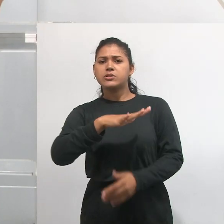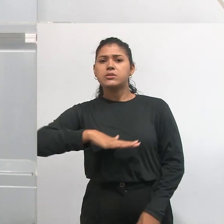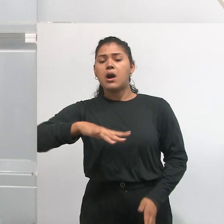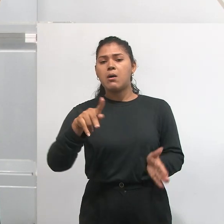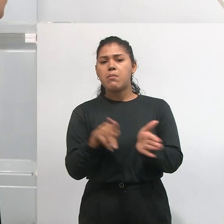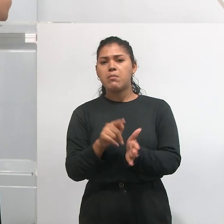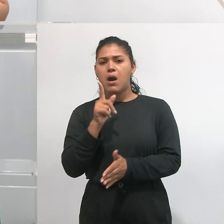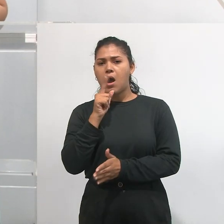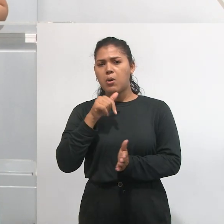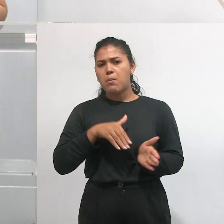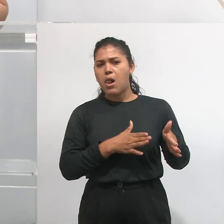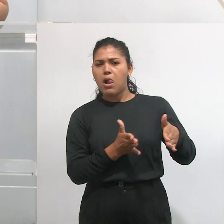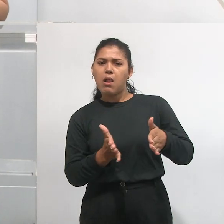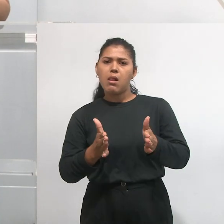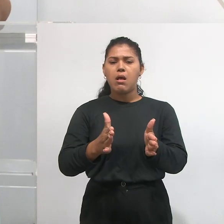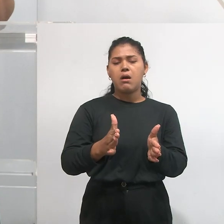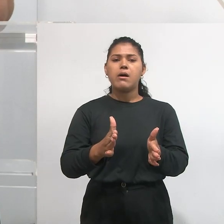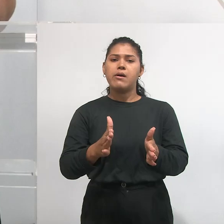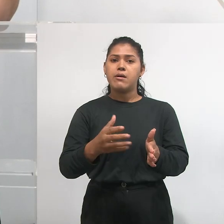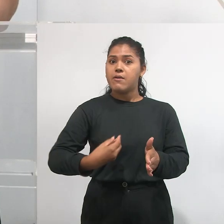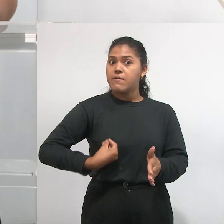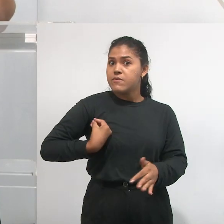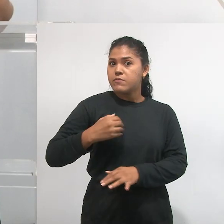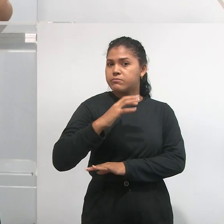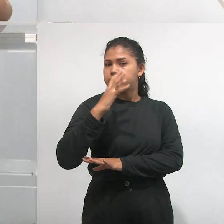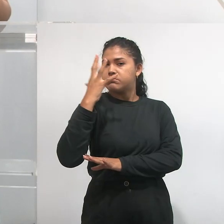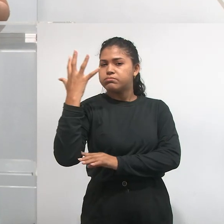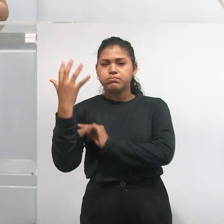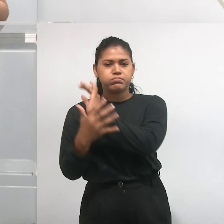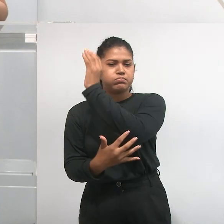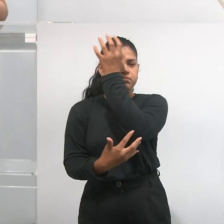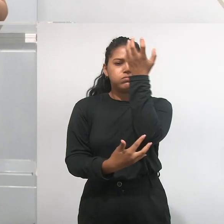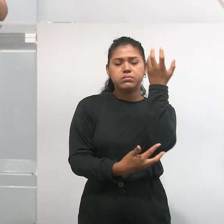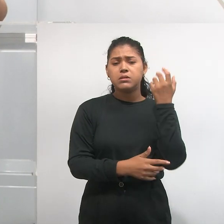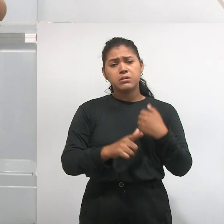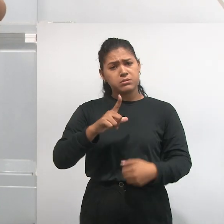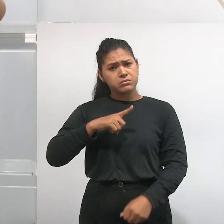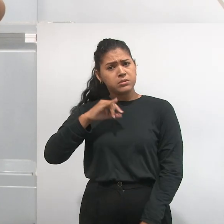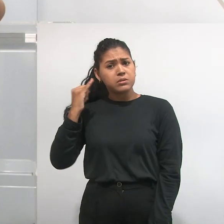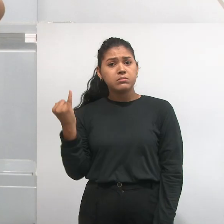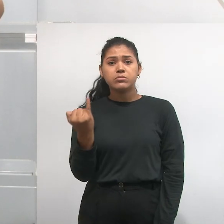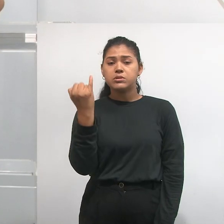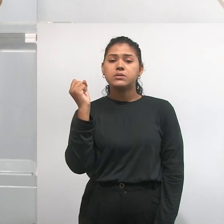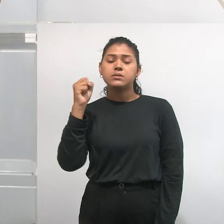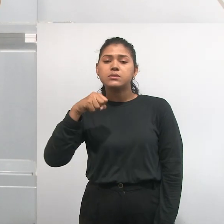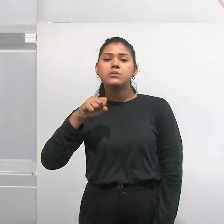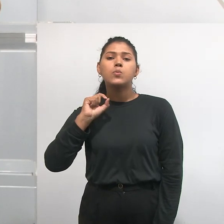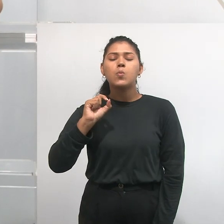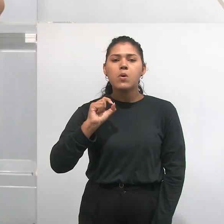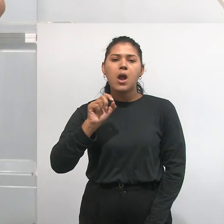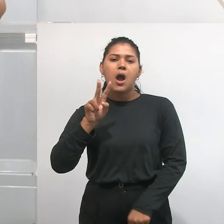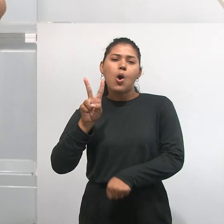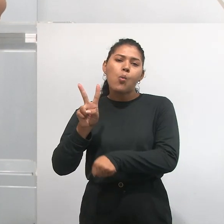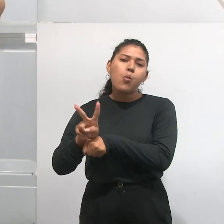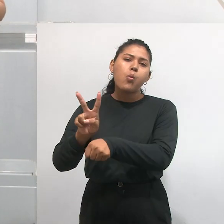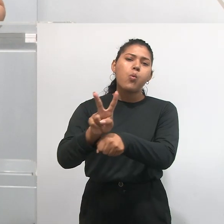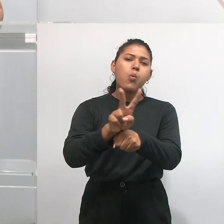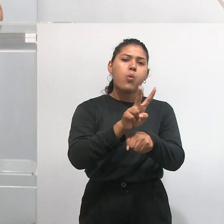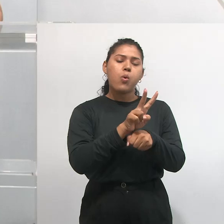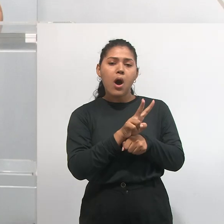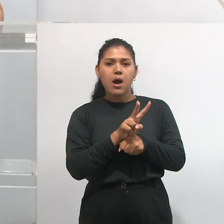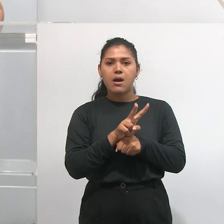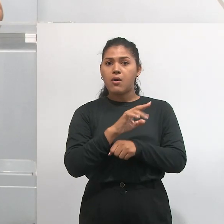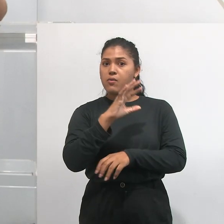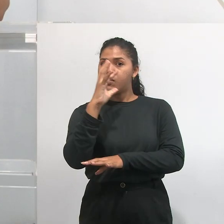que vivem nas florestas, ela é uma importância de preservar também a história